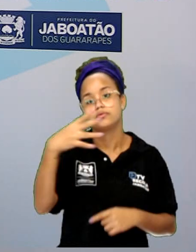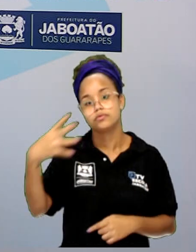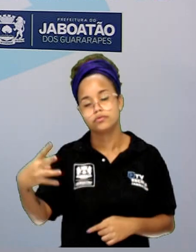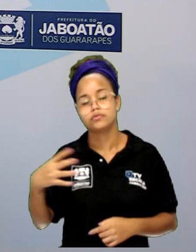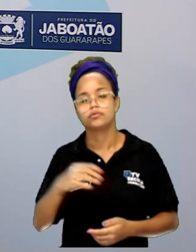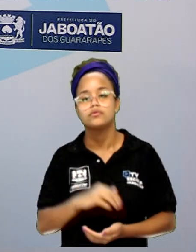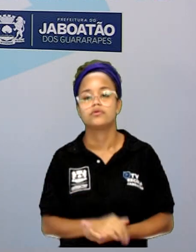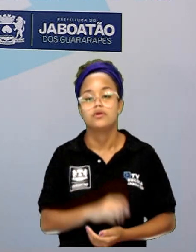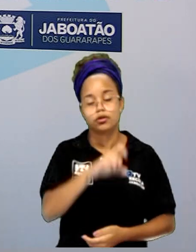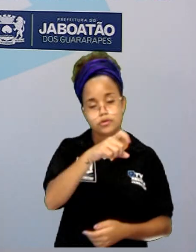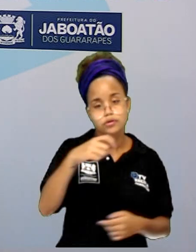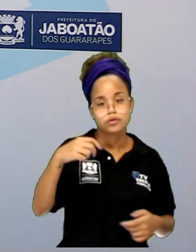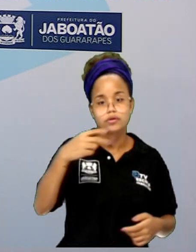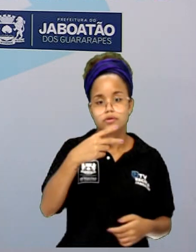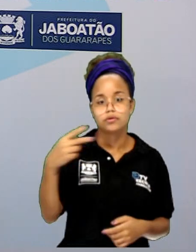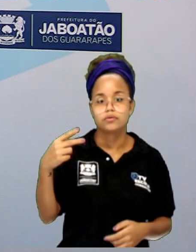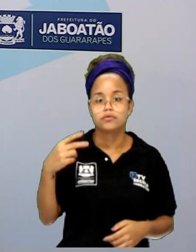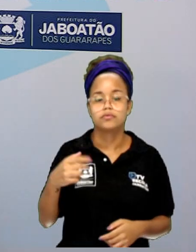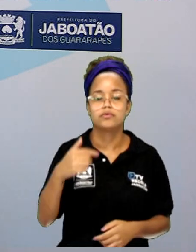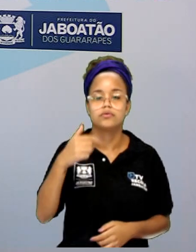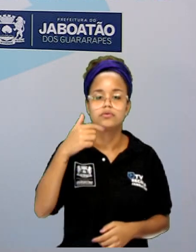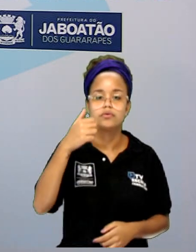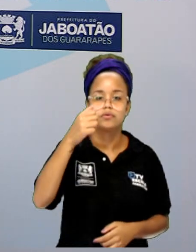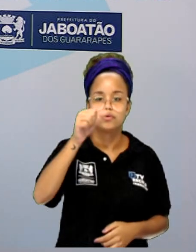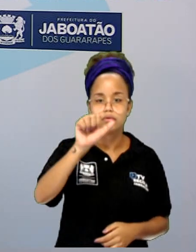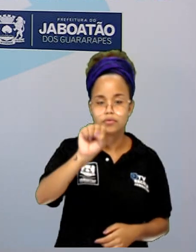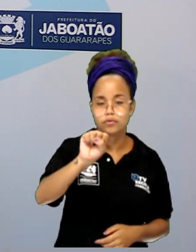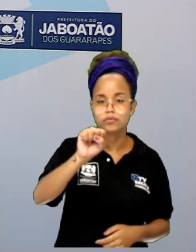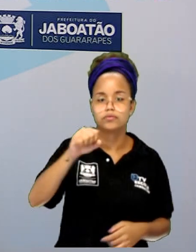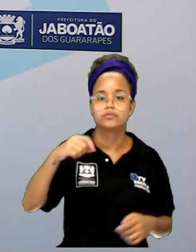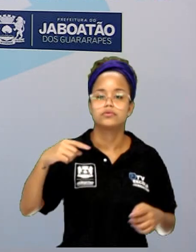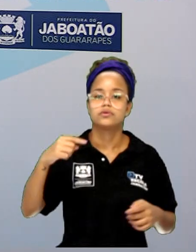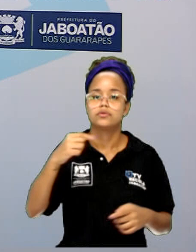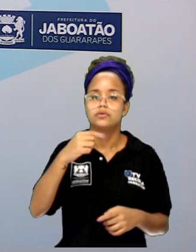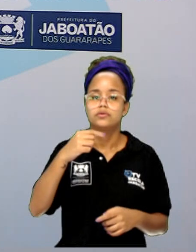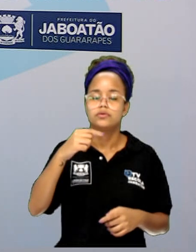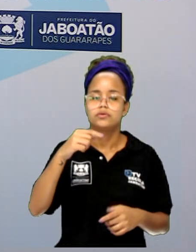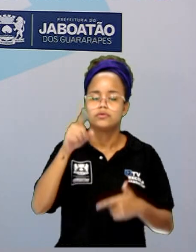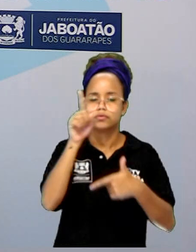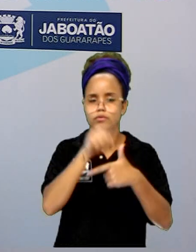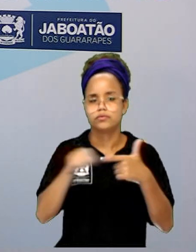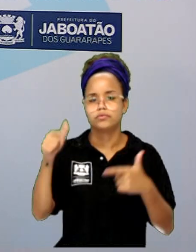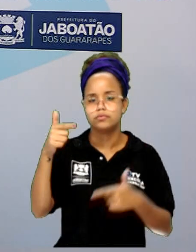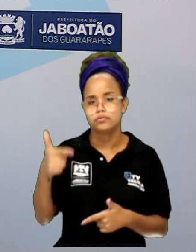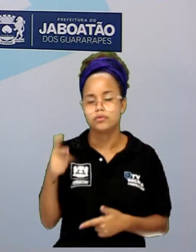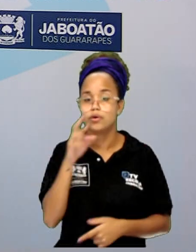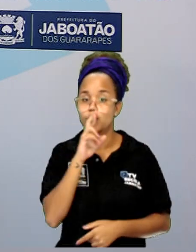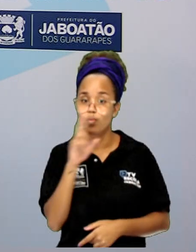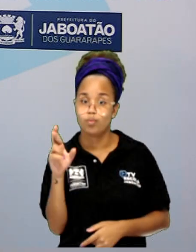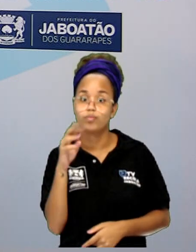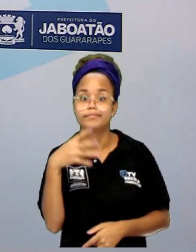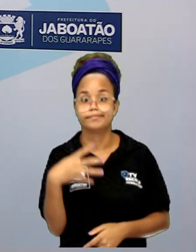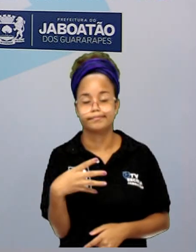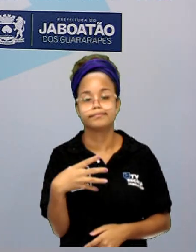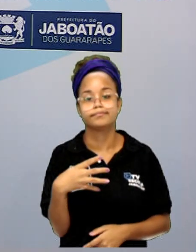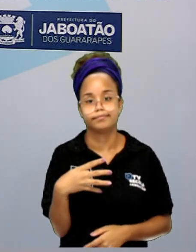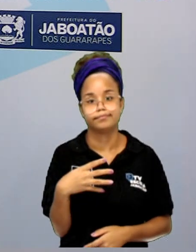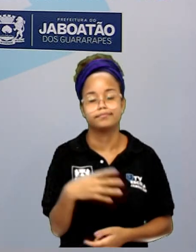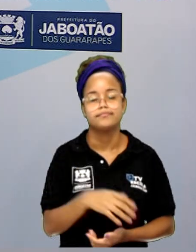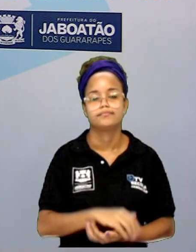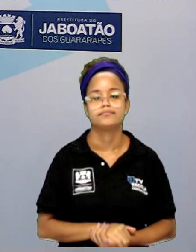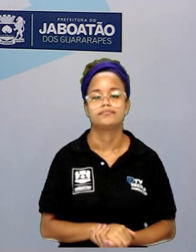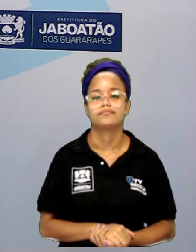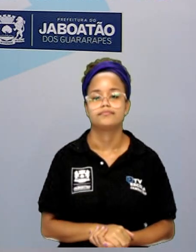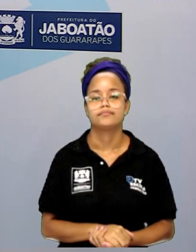8 dividido por 2, né, porque eu vou isolar o x e o 2 vai vir para cá dividindo. No final a gente tem 4, a resposta, né?